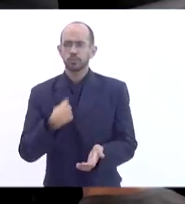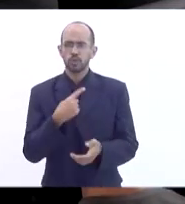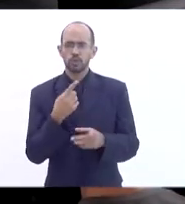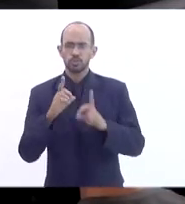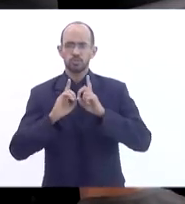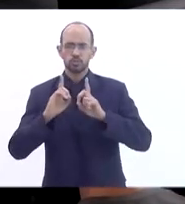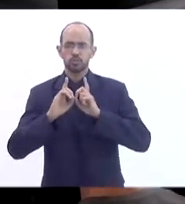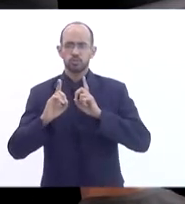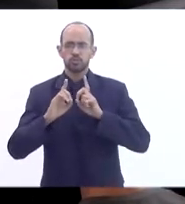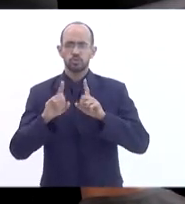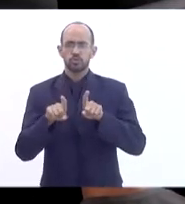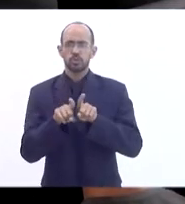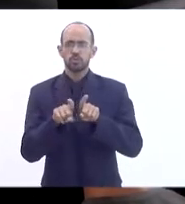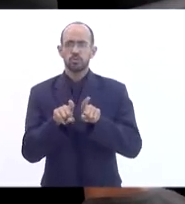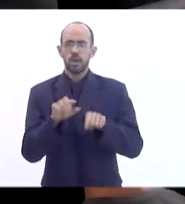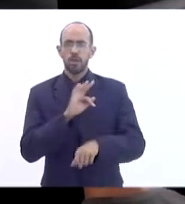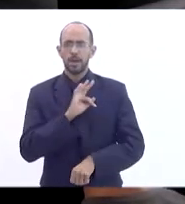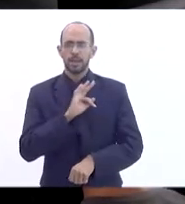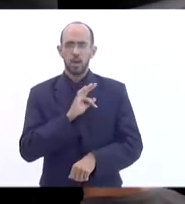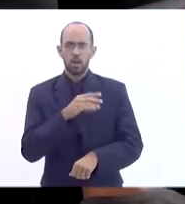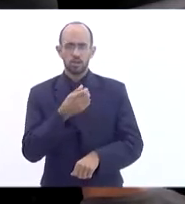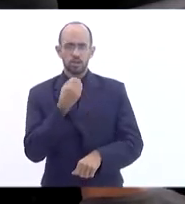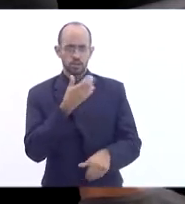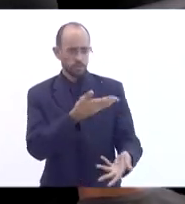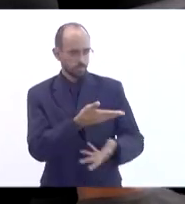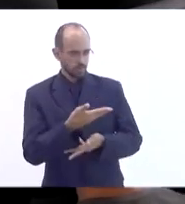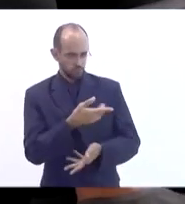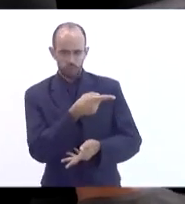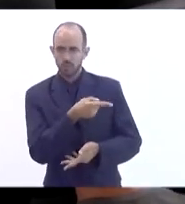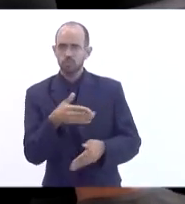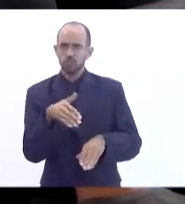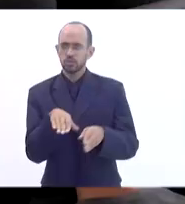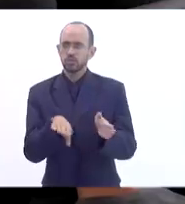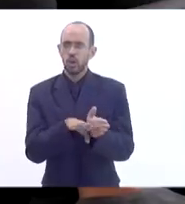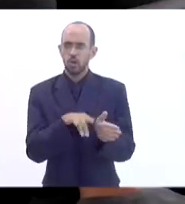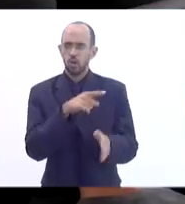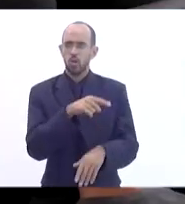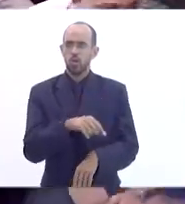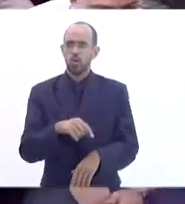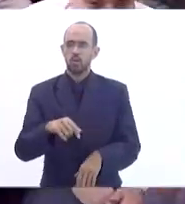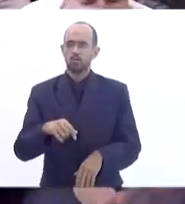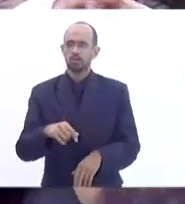deputada Martha Rocha é muito bem-vinda a ver outra audiência